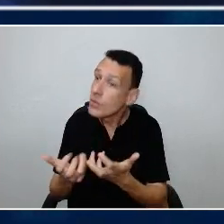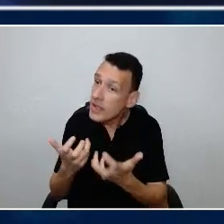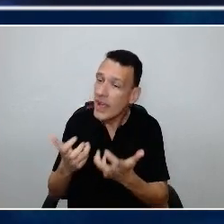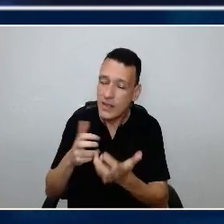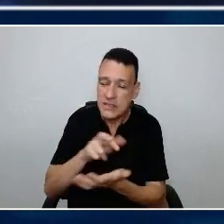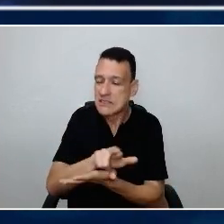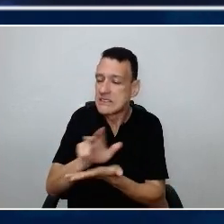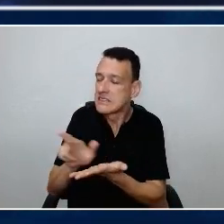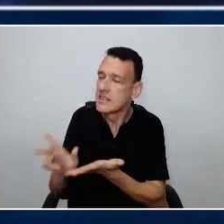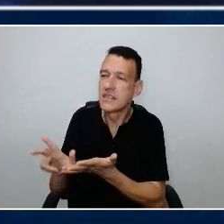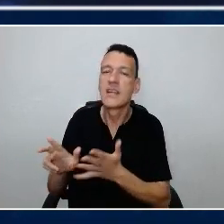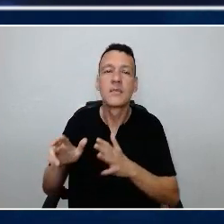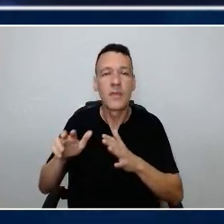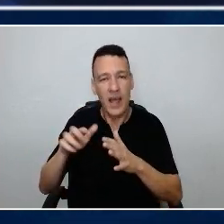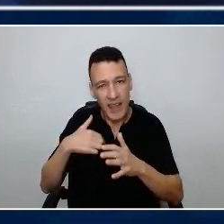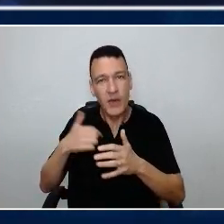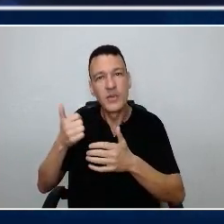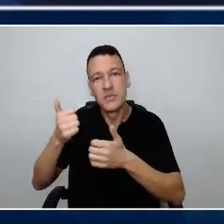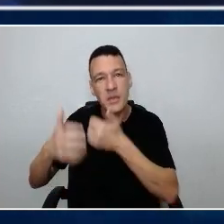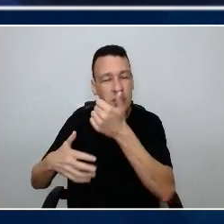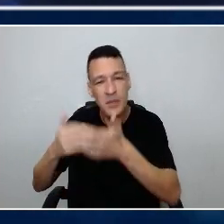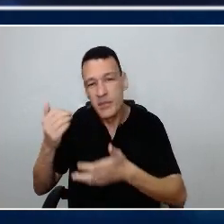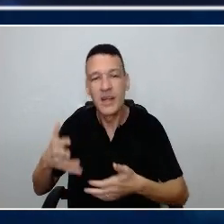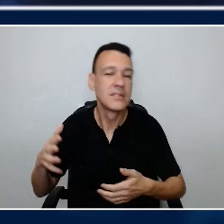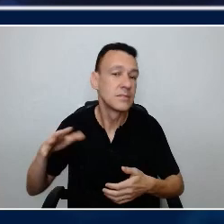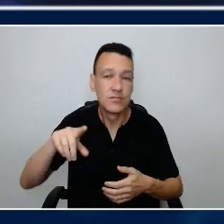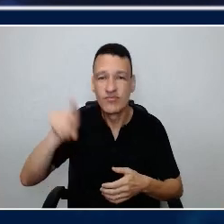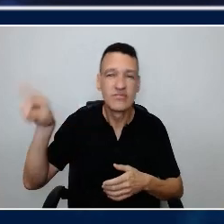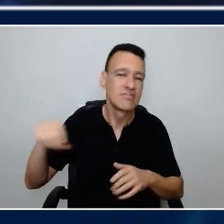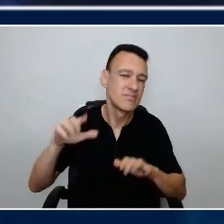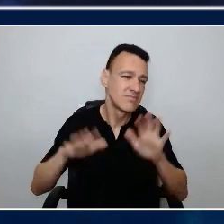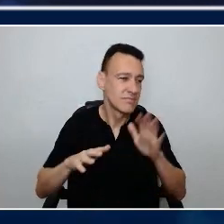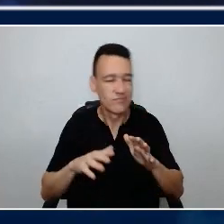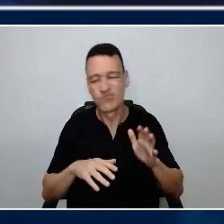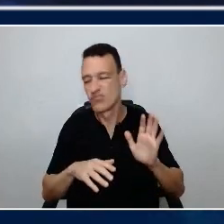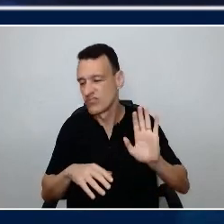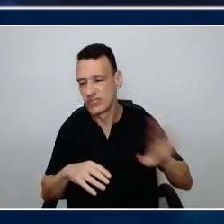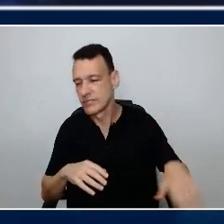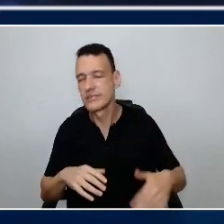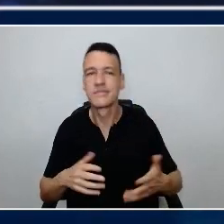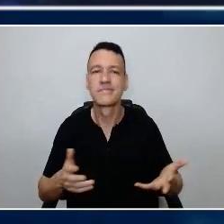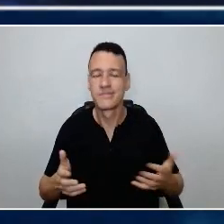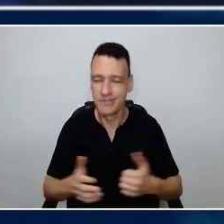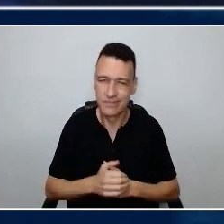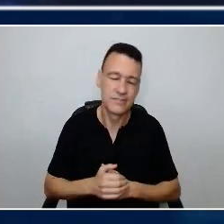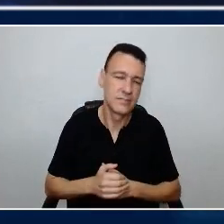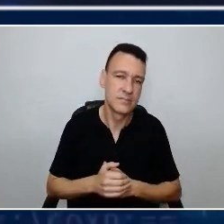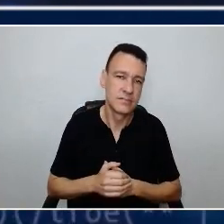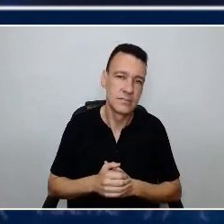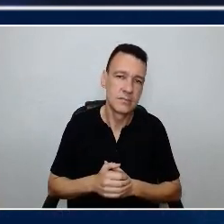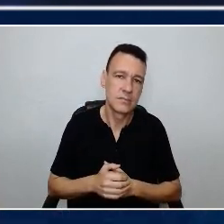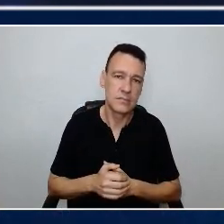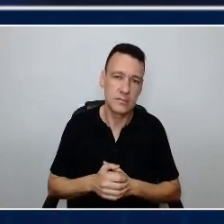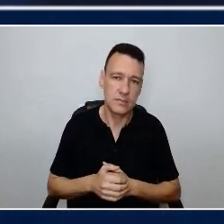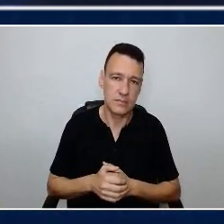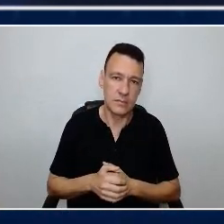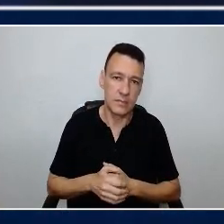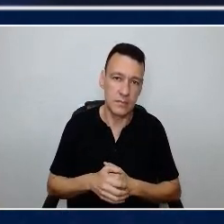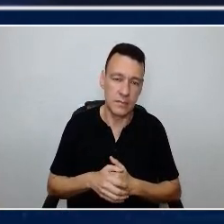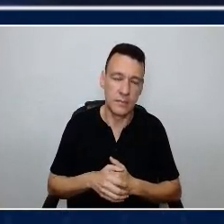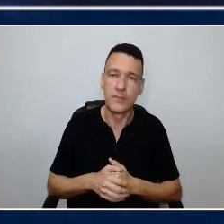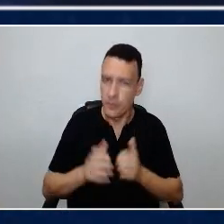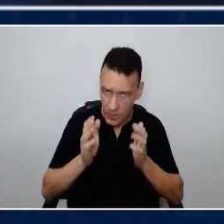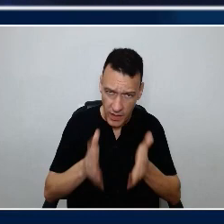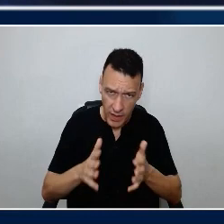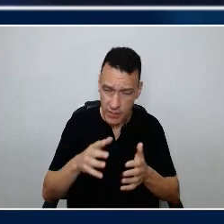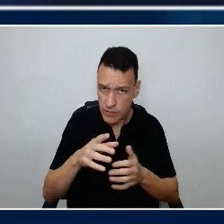mas mesmo assim quando eu falo às vezes as pessoas não levam tão a sério e você teve que chegou a levar seus pais junto por exemplo assim PR filar falar ó tá aqui